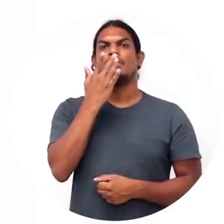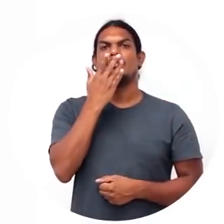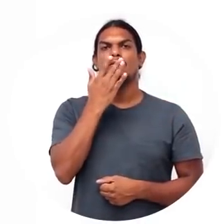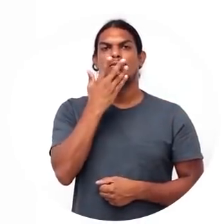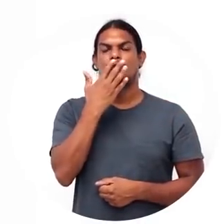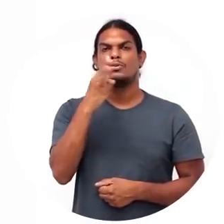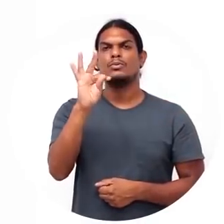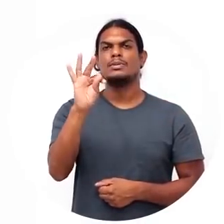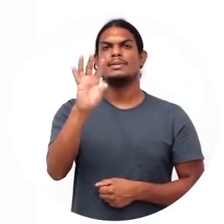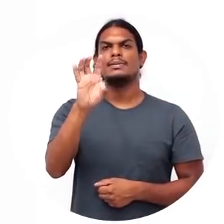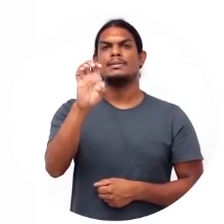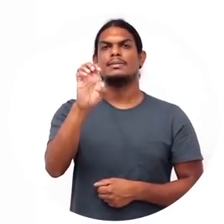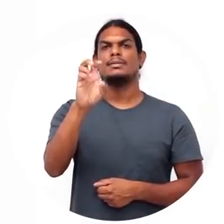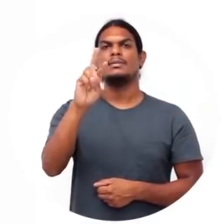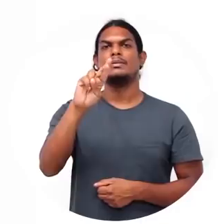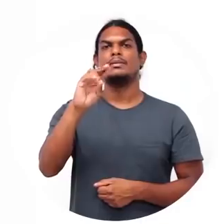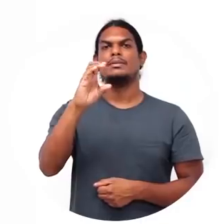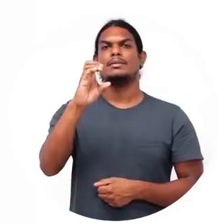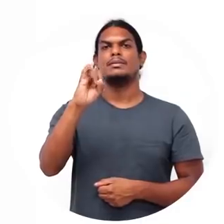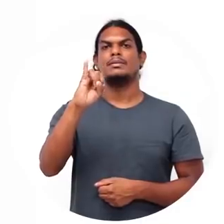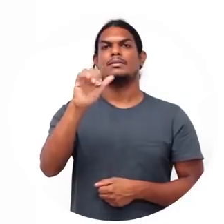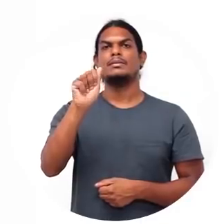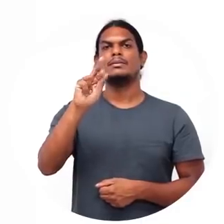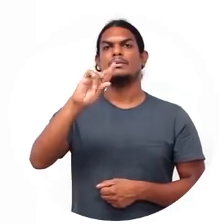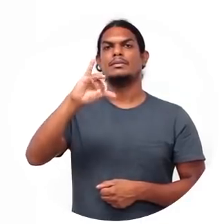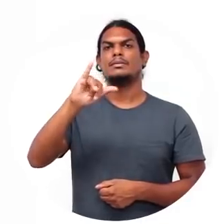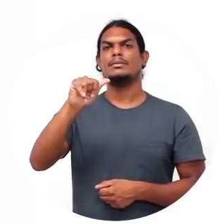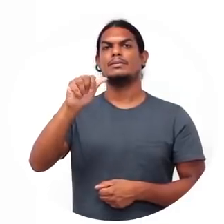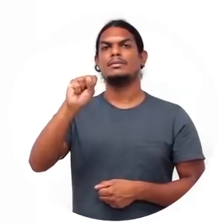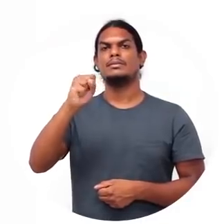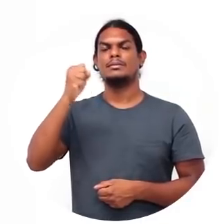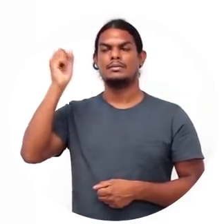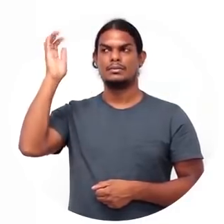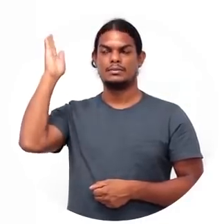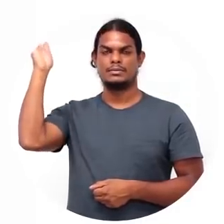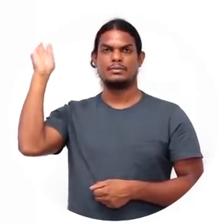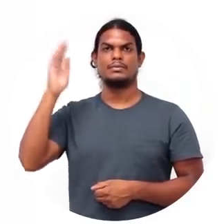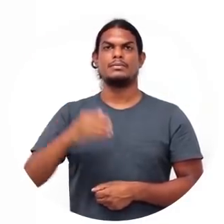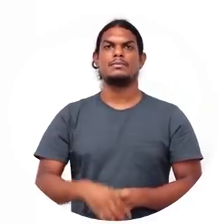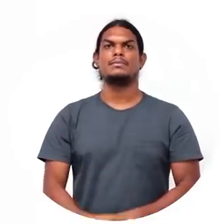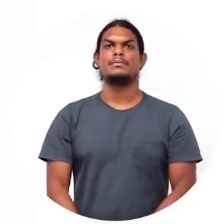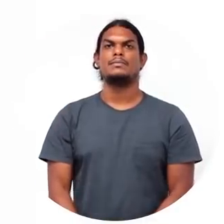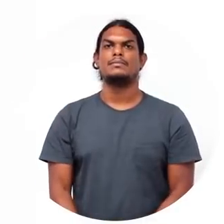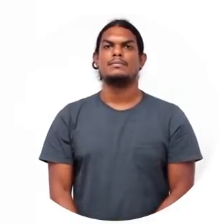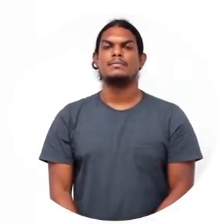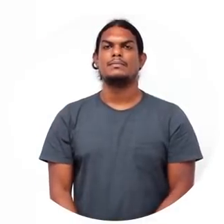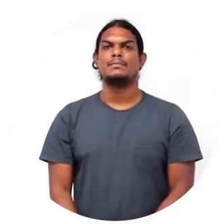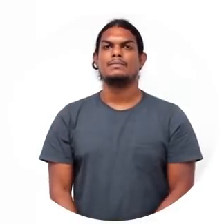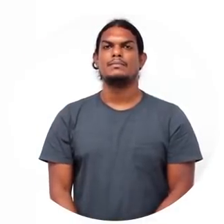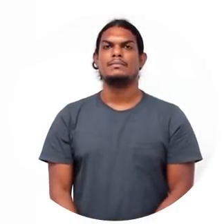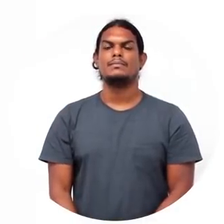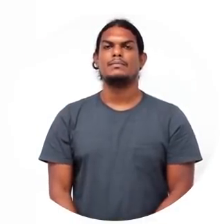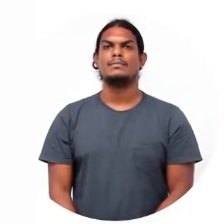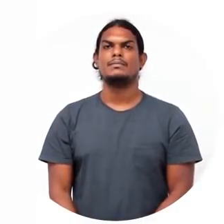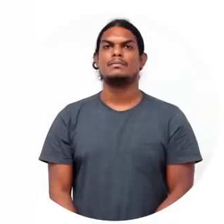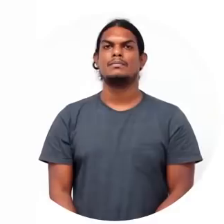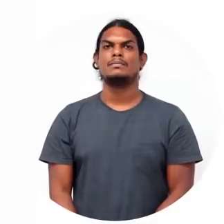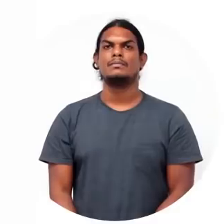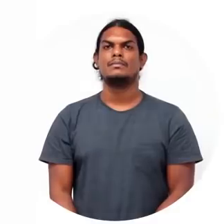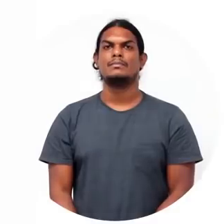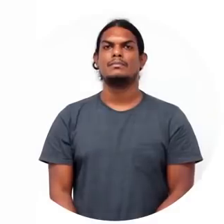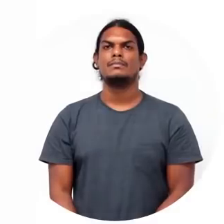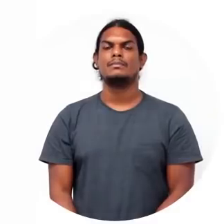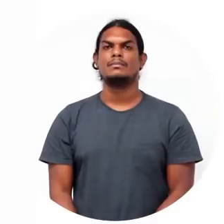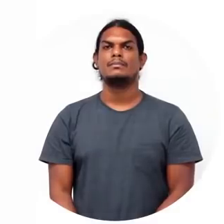As cores terciárias. As cores terciárias são cores obtidas da mistura entre uma cor primária e uma